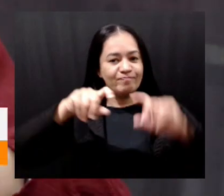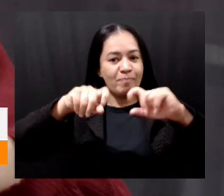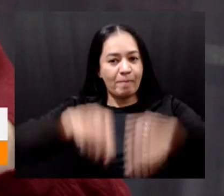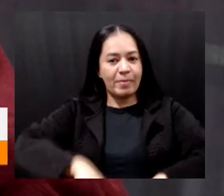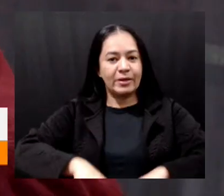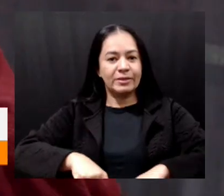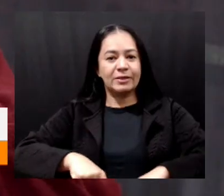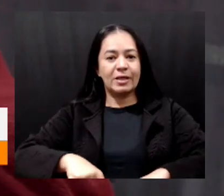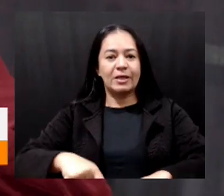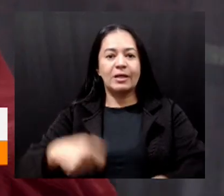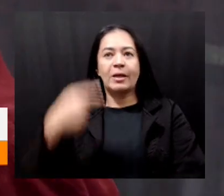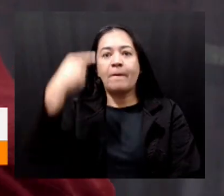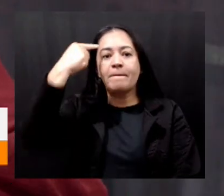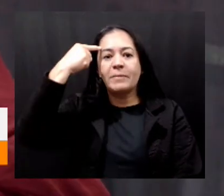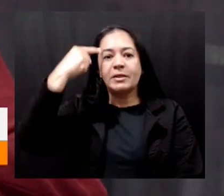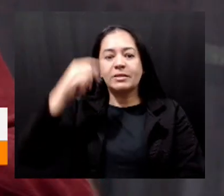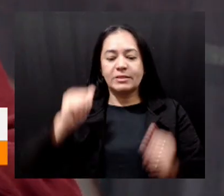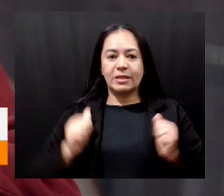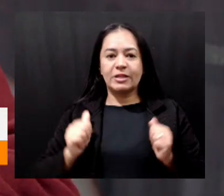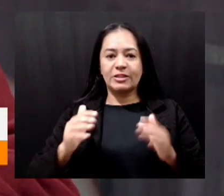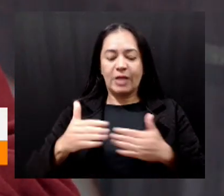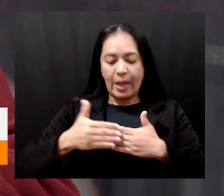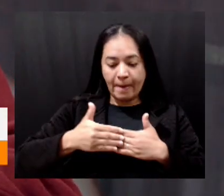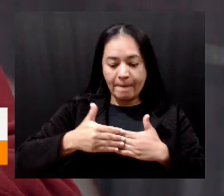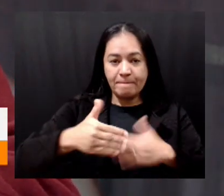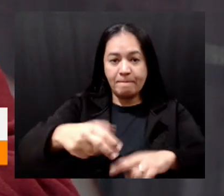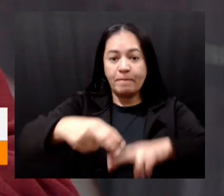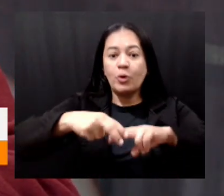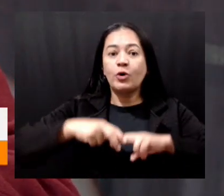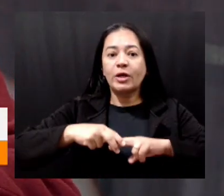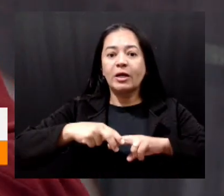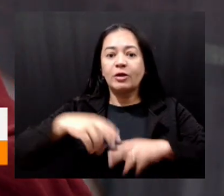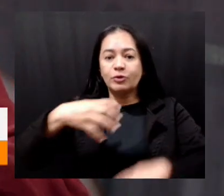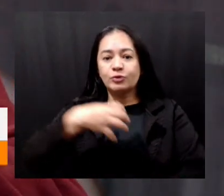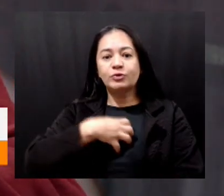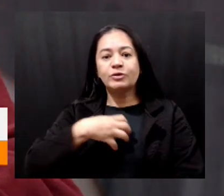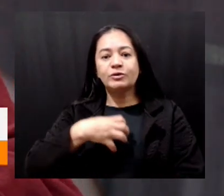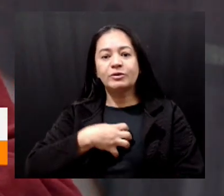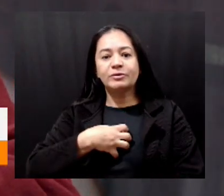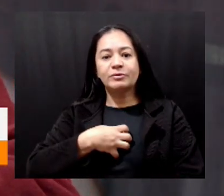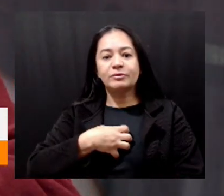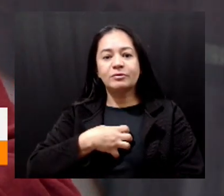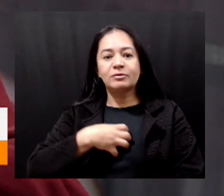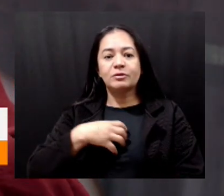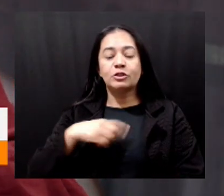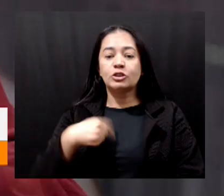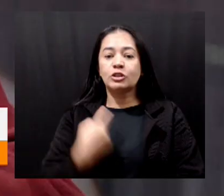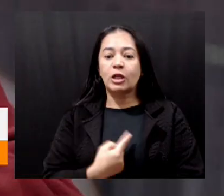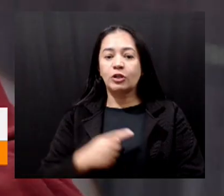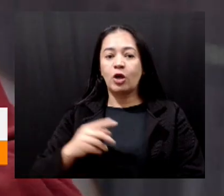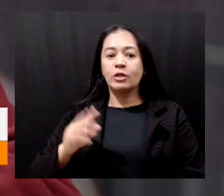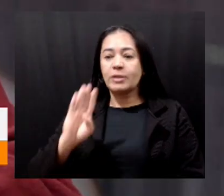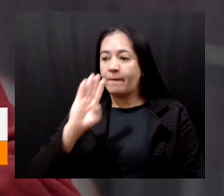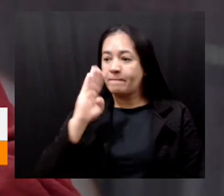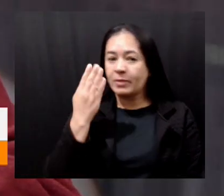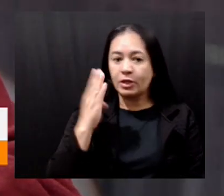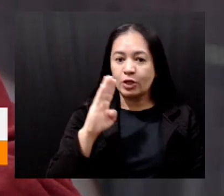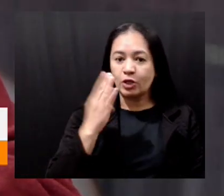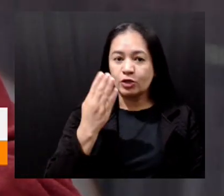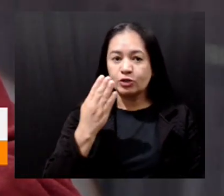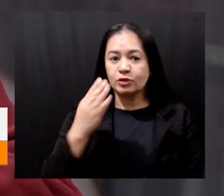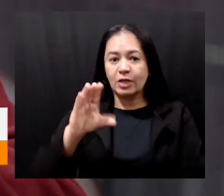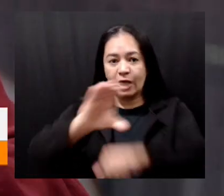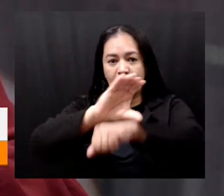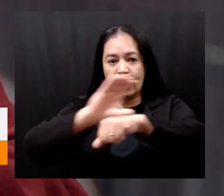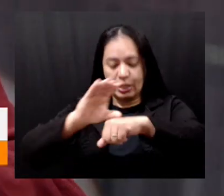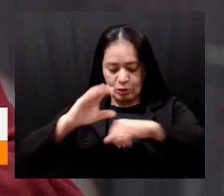e agir mediado pelo seu sentir, né? E nossa biologia também, a nossa constituição biológica